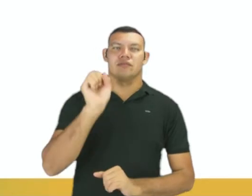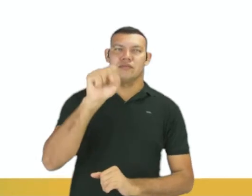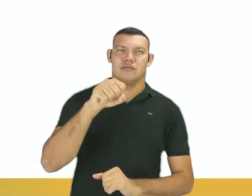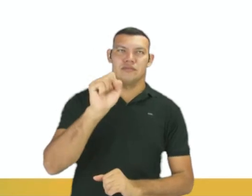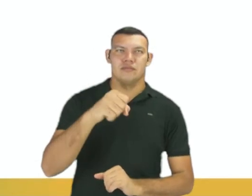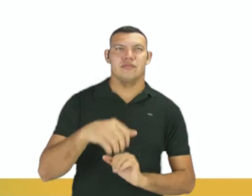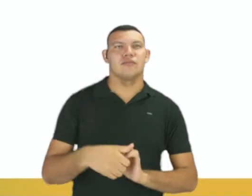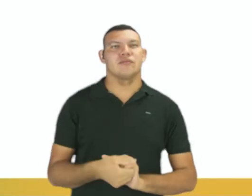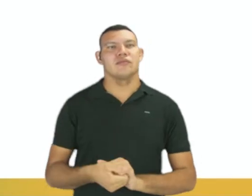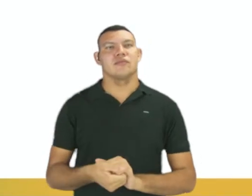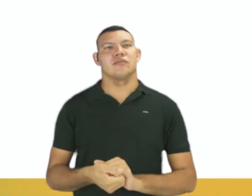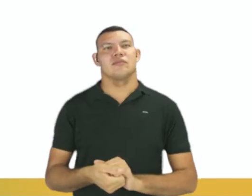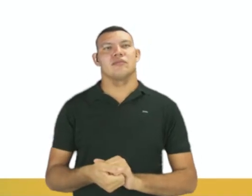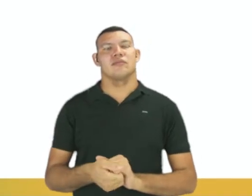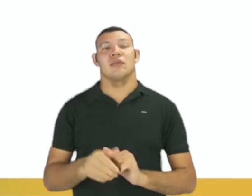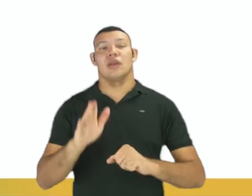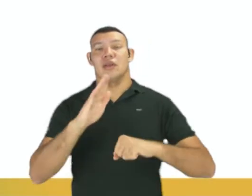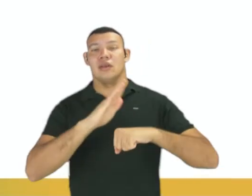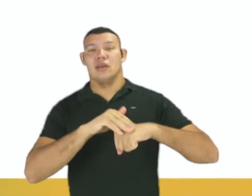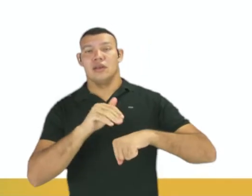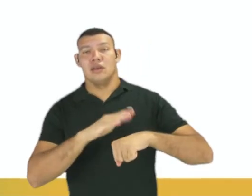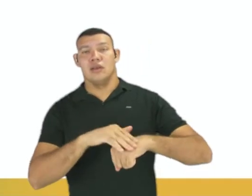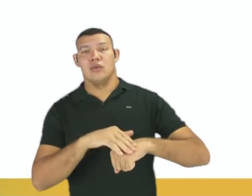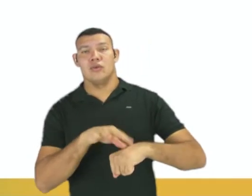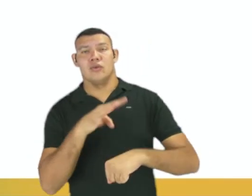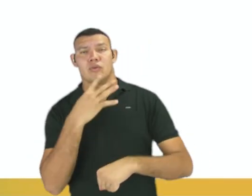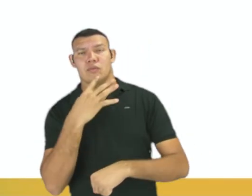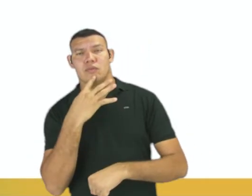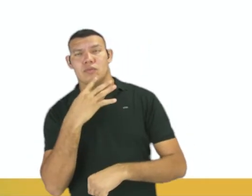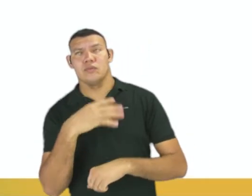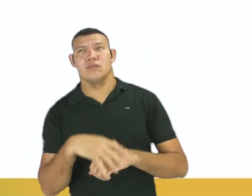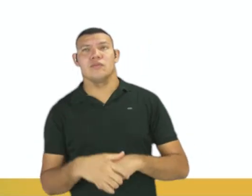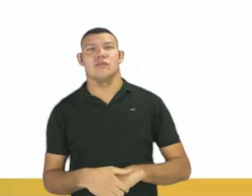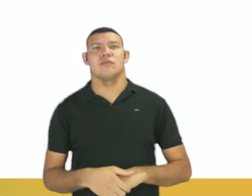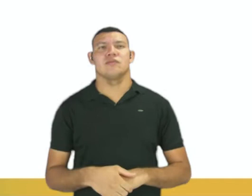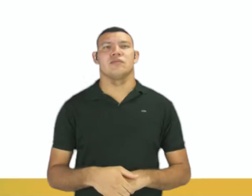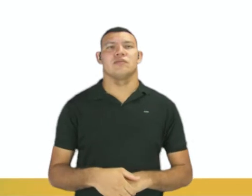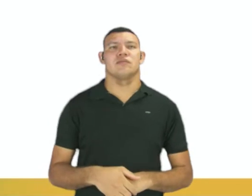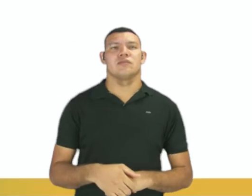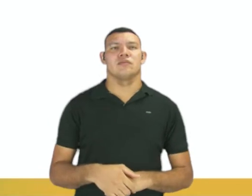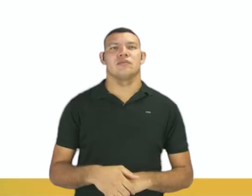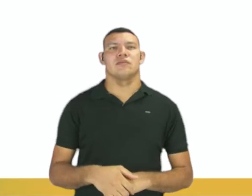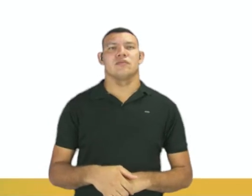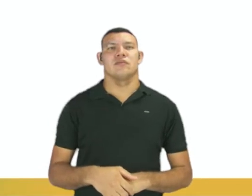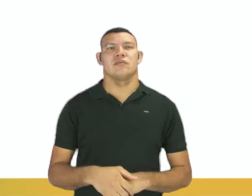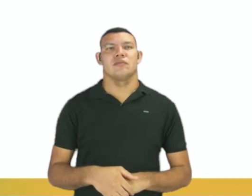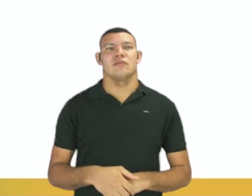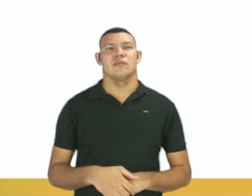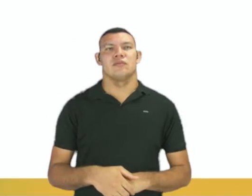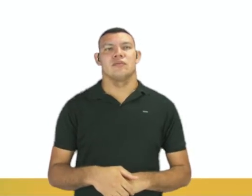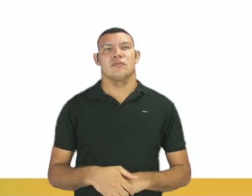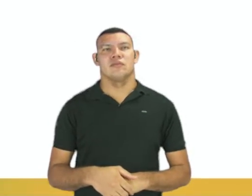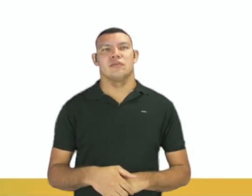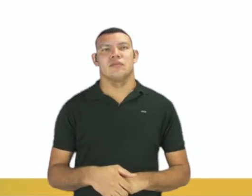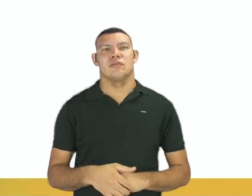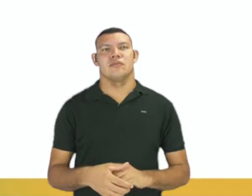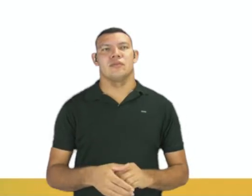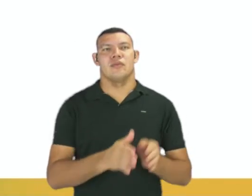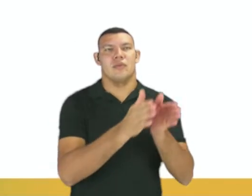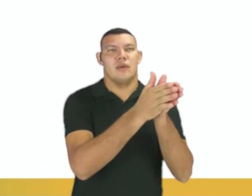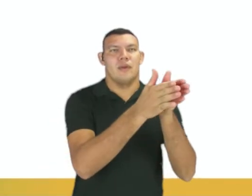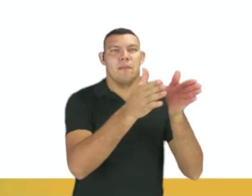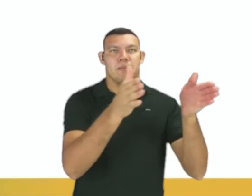é E no caso onde vocês leem período por composto por subordinação